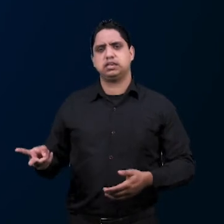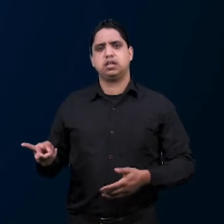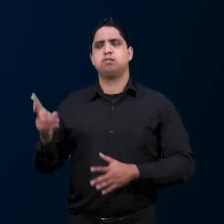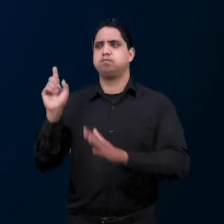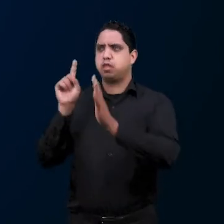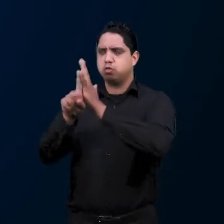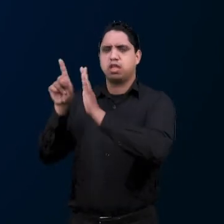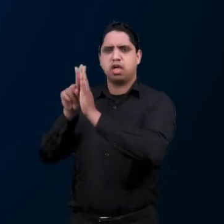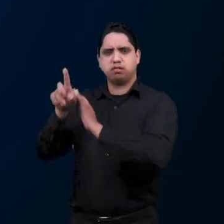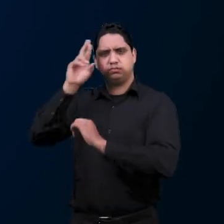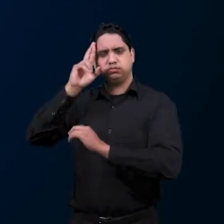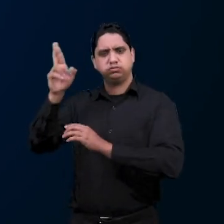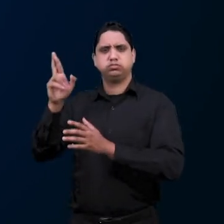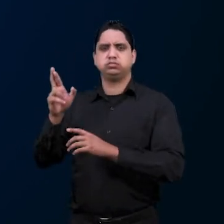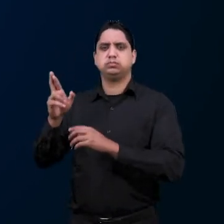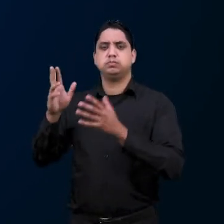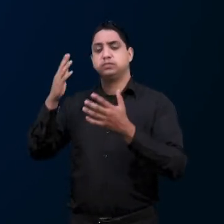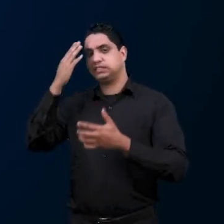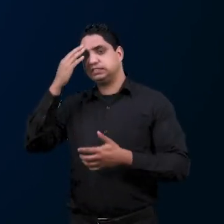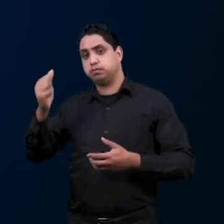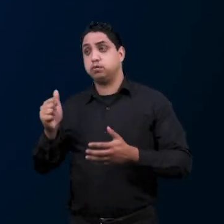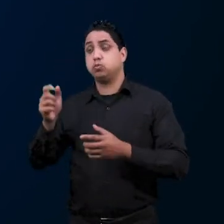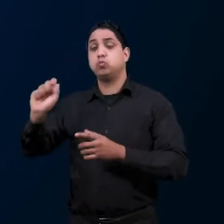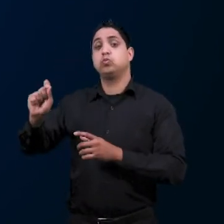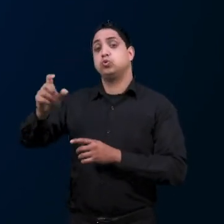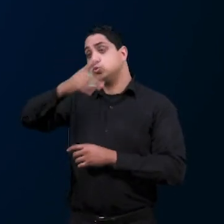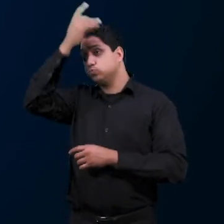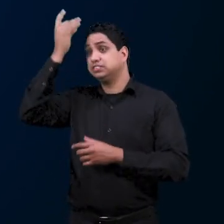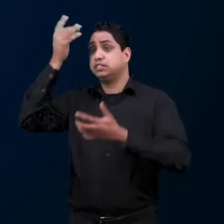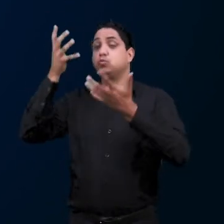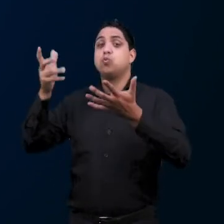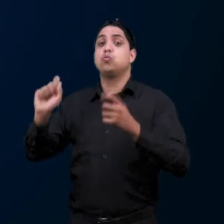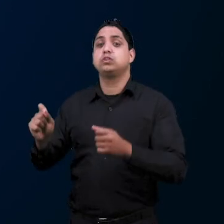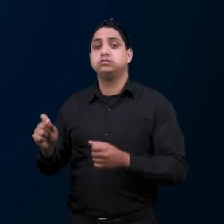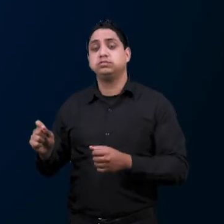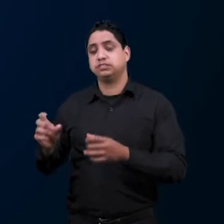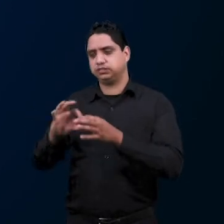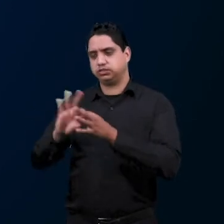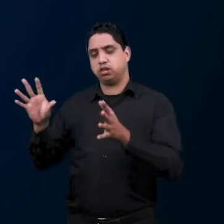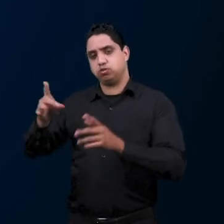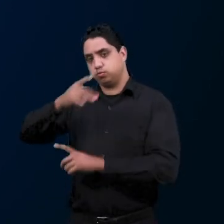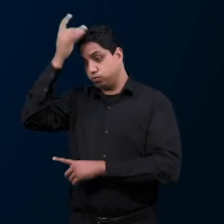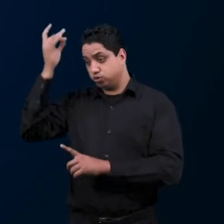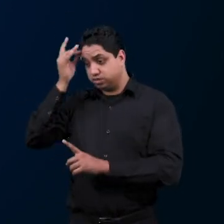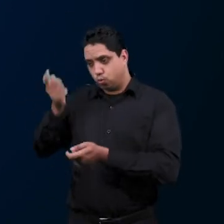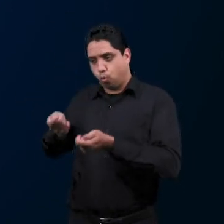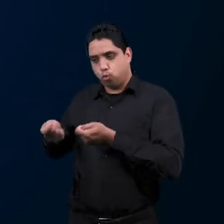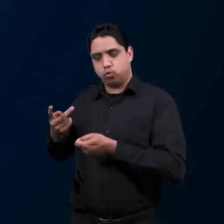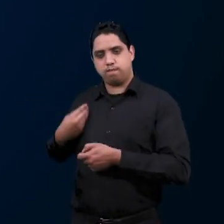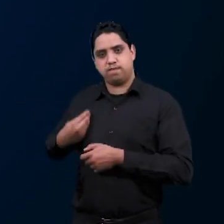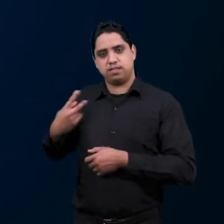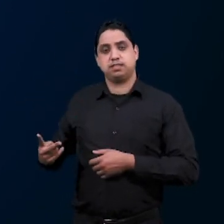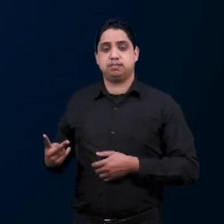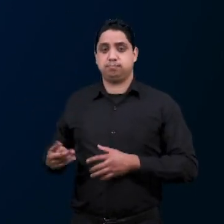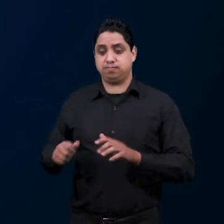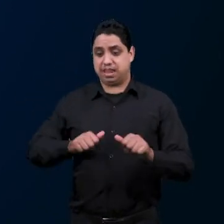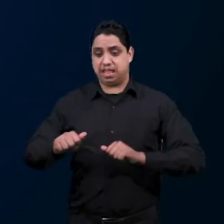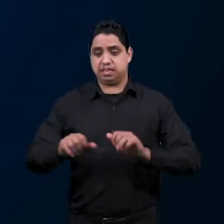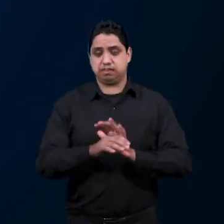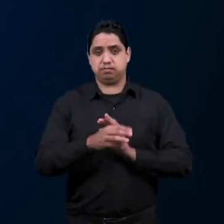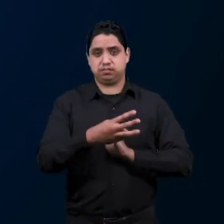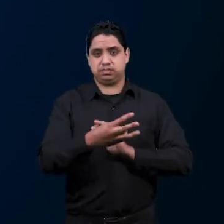Senhor, ele consultava o Senhor para saber a direção do Espírito Santo. Ele deixava o Espírito Santo governar a vida dele.